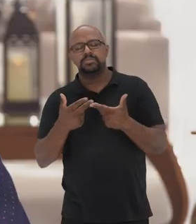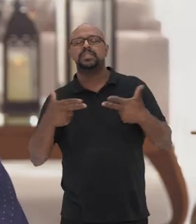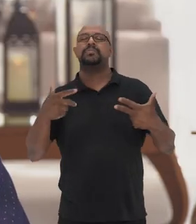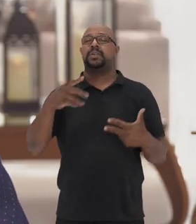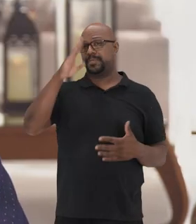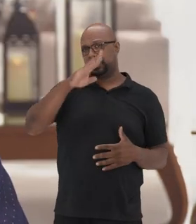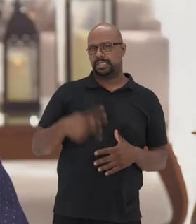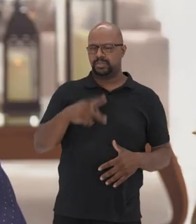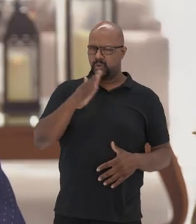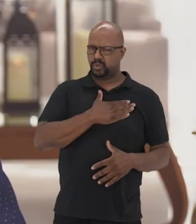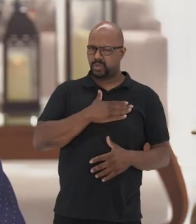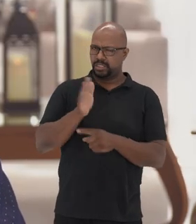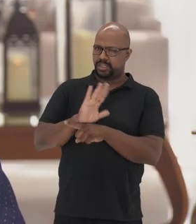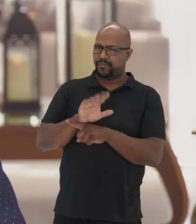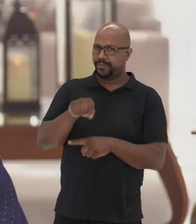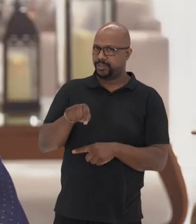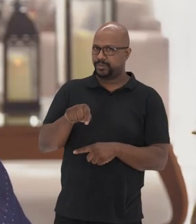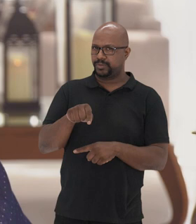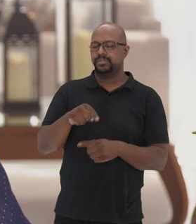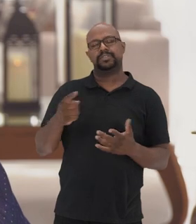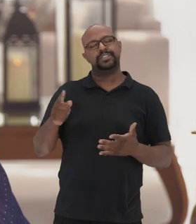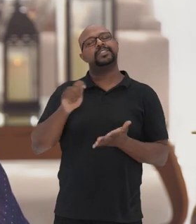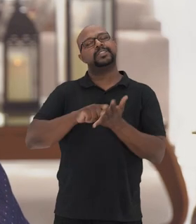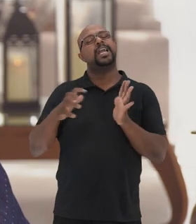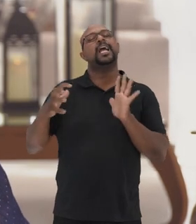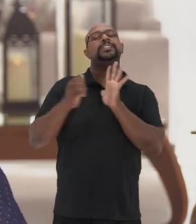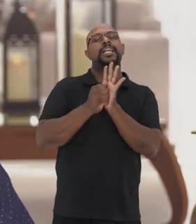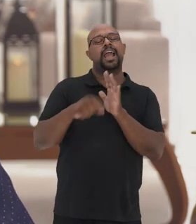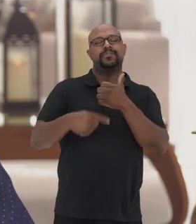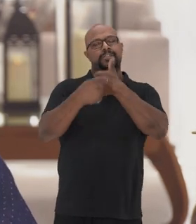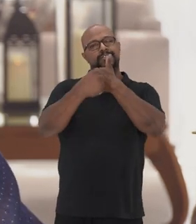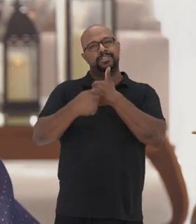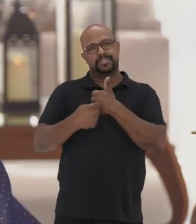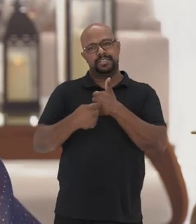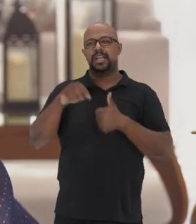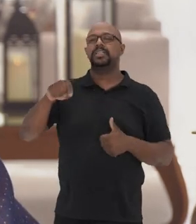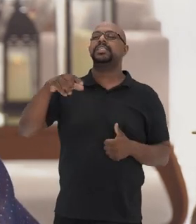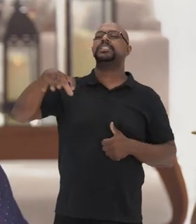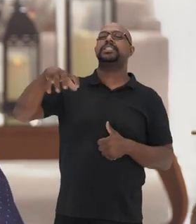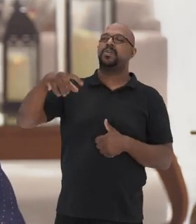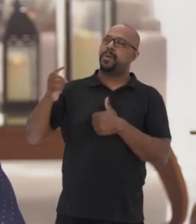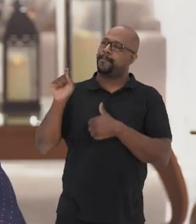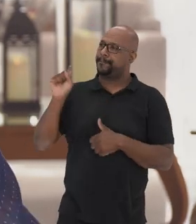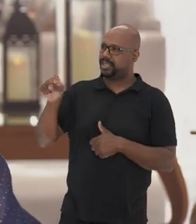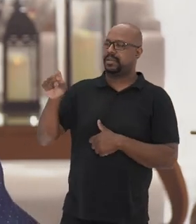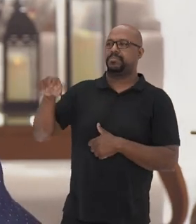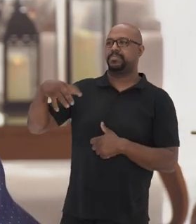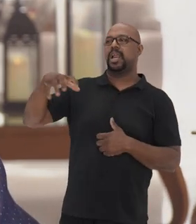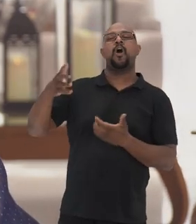se você gostou desse vídeo se inscreva no nosso canal Ative o Sininho